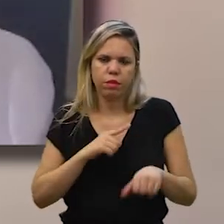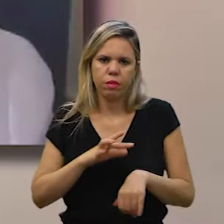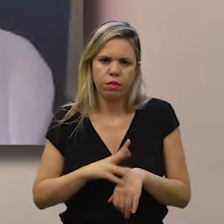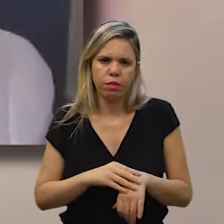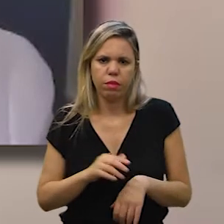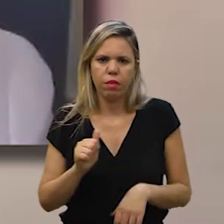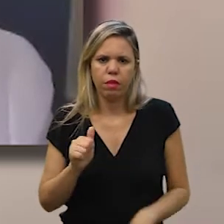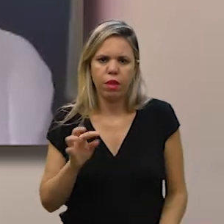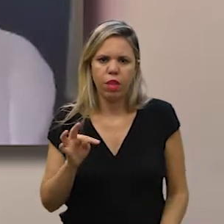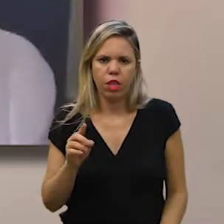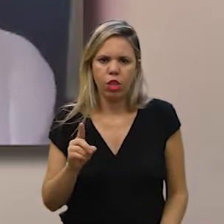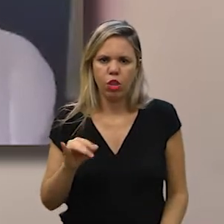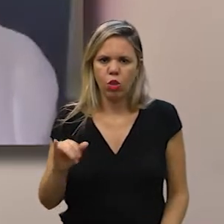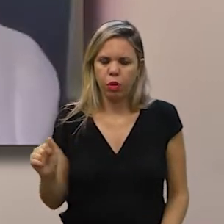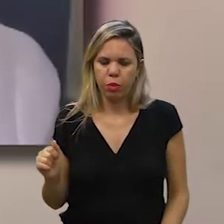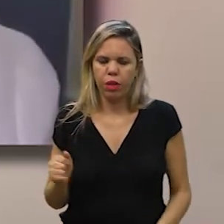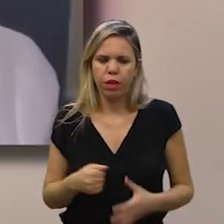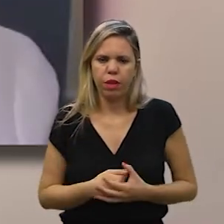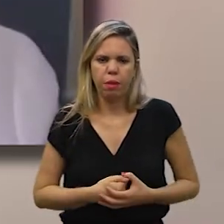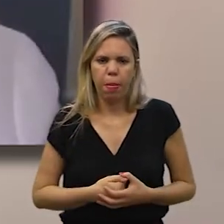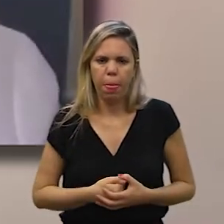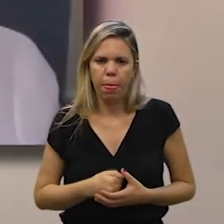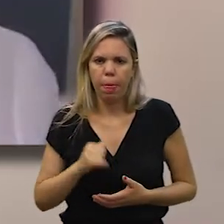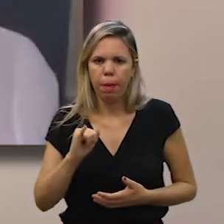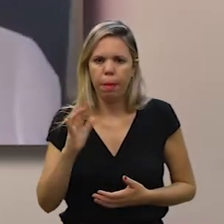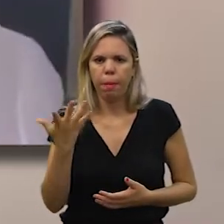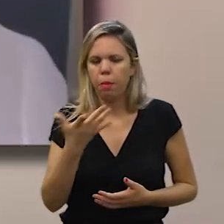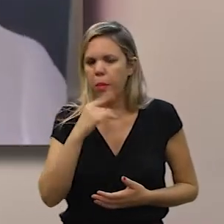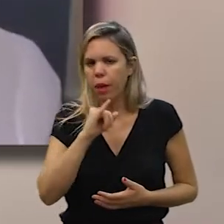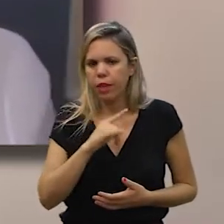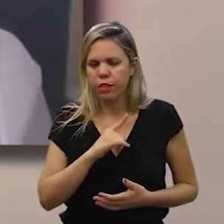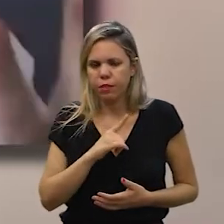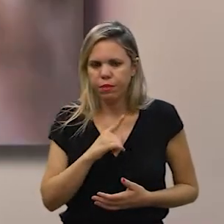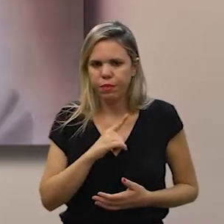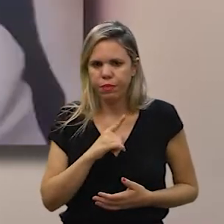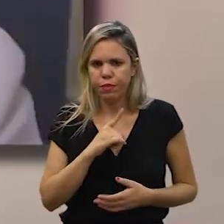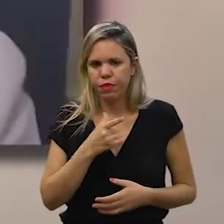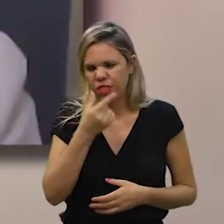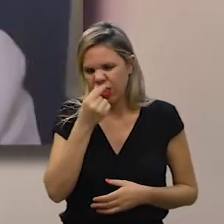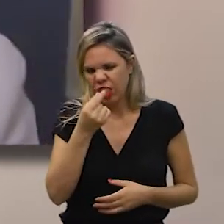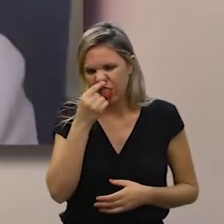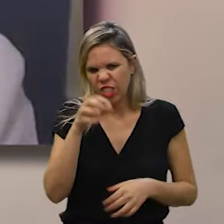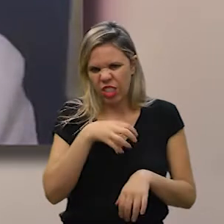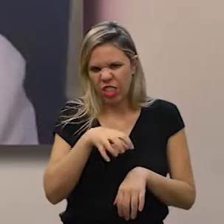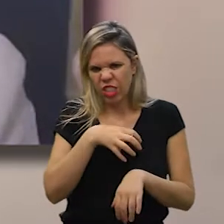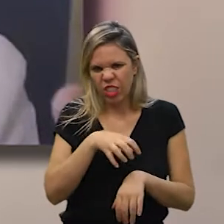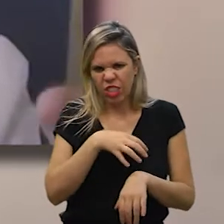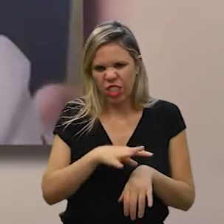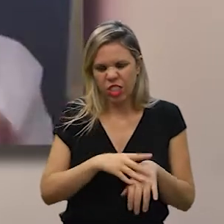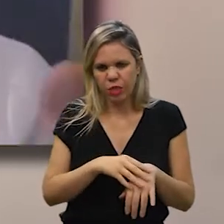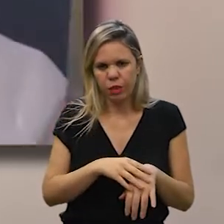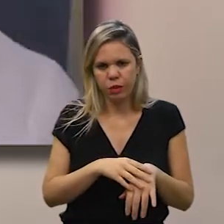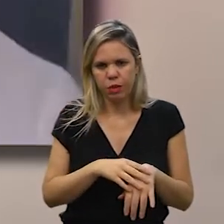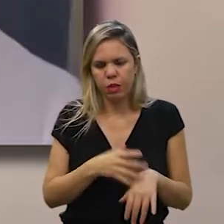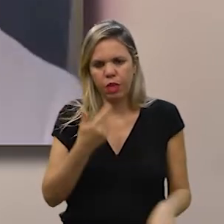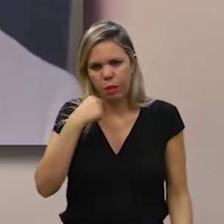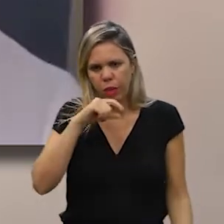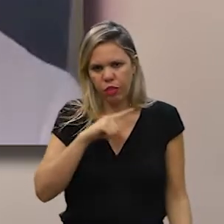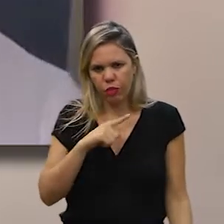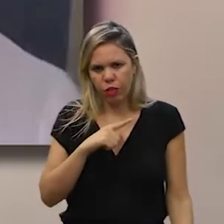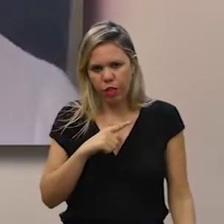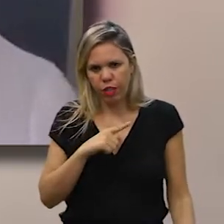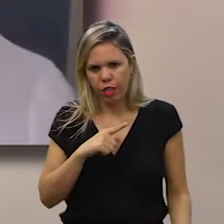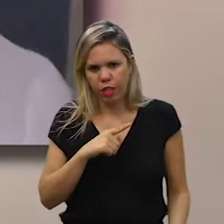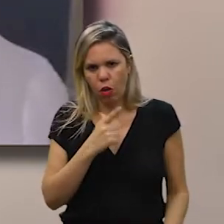uma doença atópica. E se o pai tiver uma rinite alérgica, que é uma doença atópica, e a